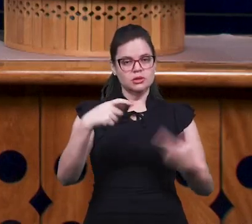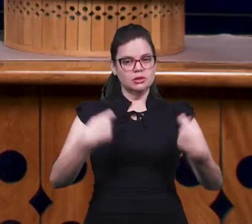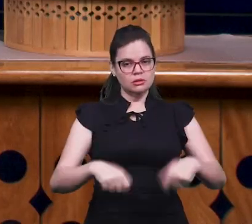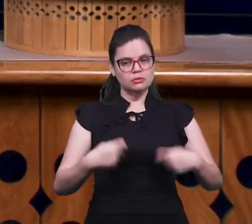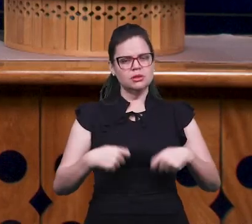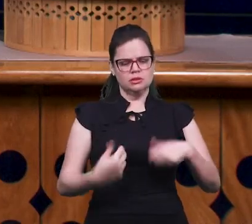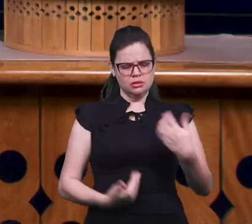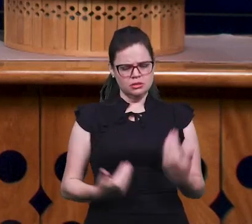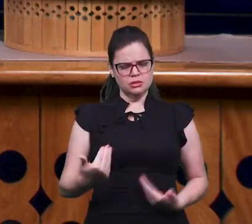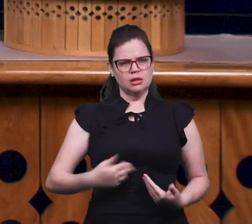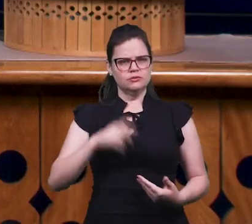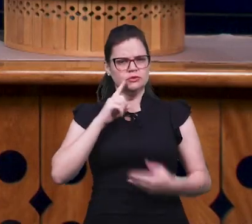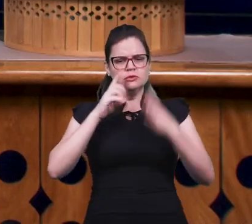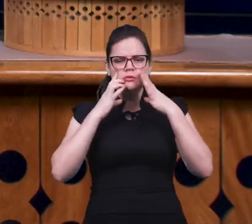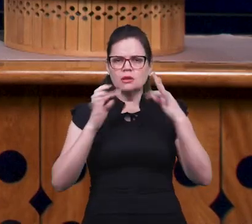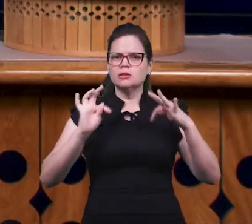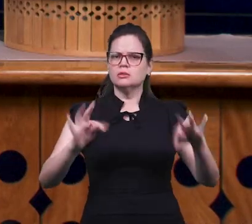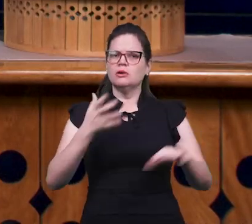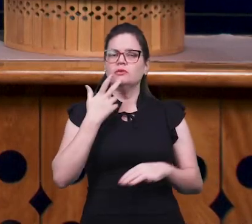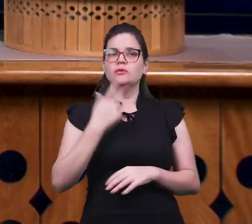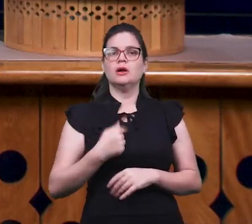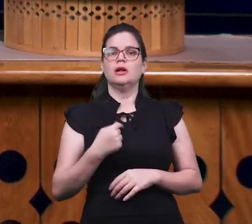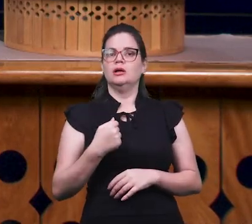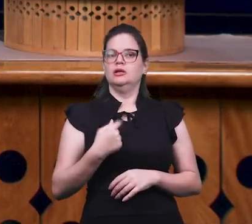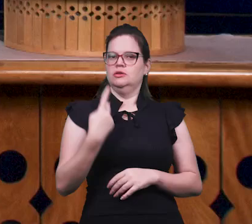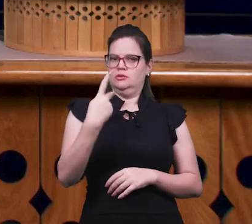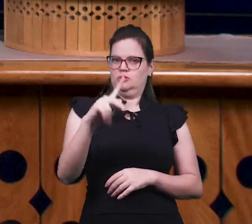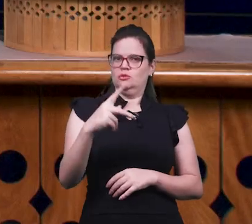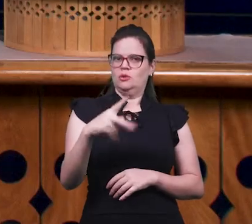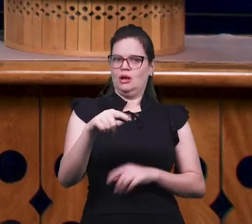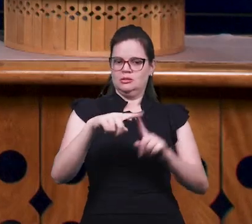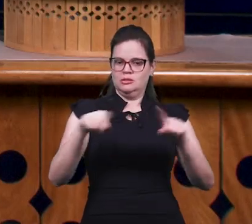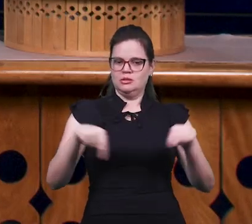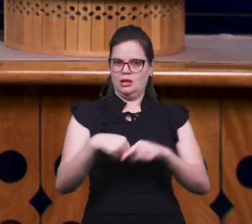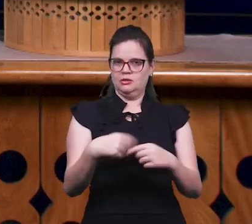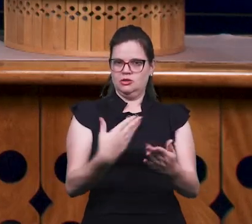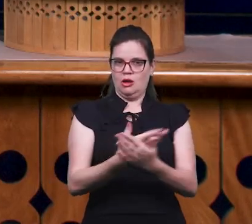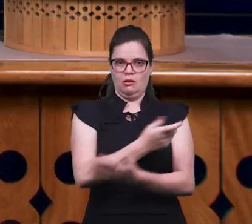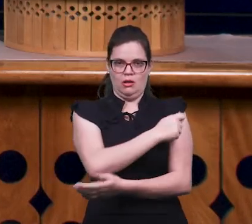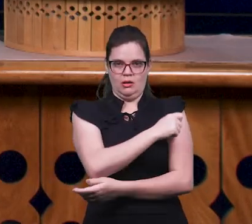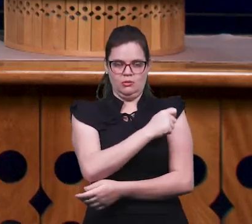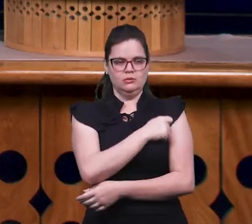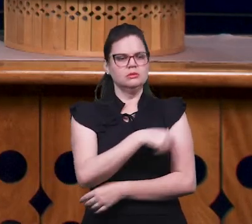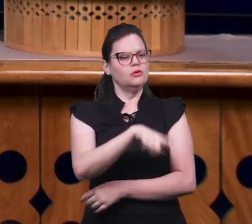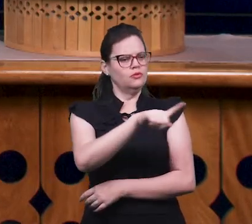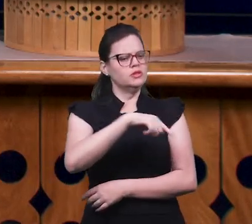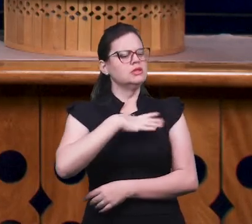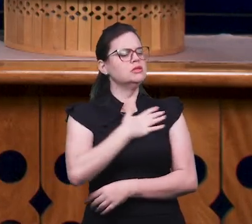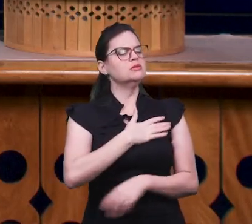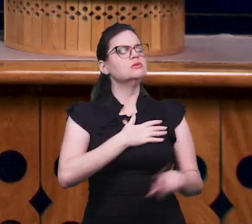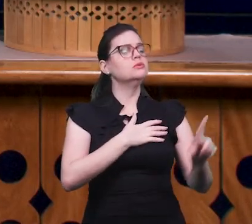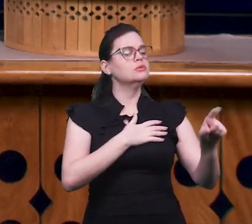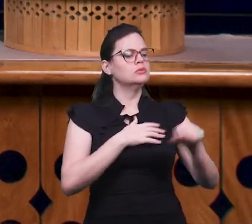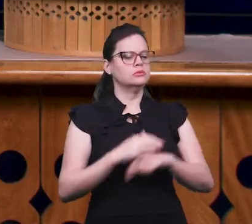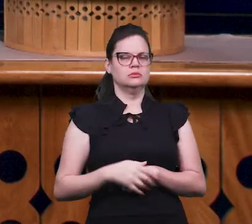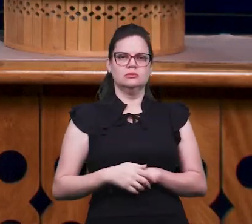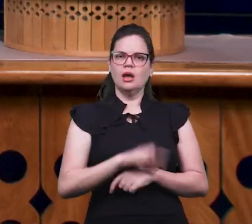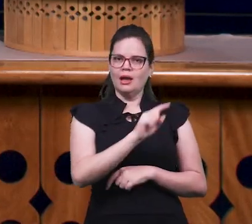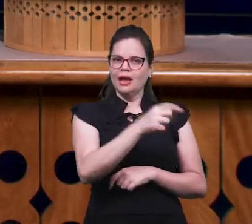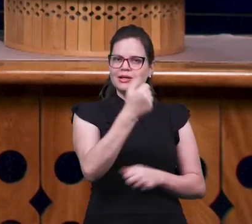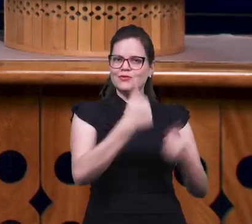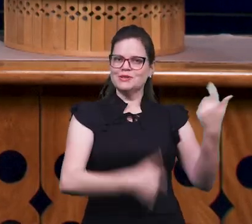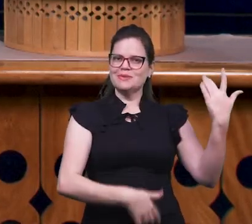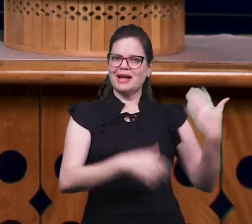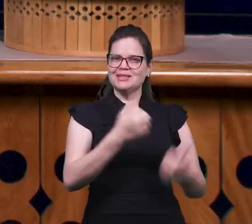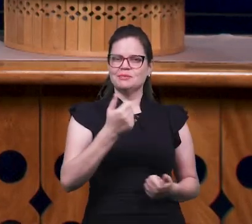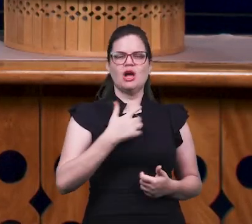sua posição de servo de Deus, vai falar com eles bem assim, vai chegar para os seus colegas de classe e falar com eles bem assim, vocês gostam de quê? Mas vamos